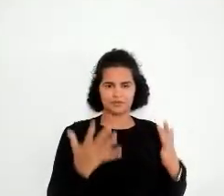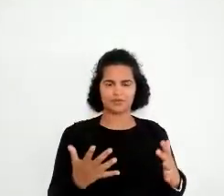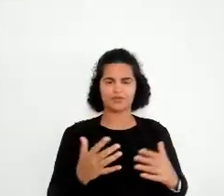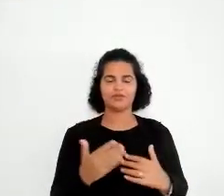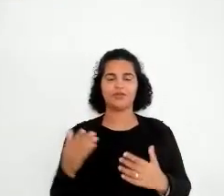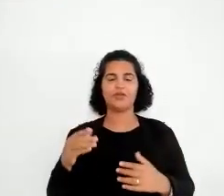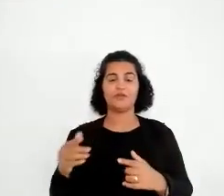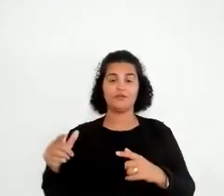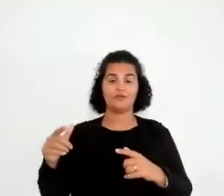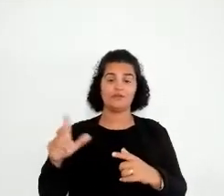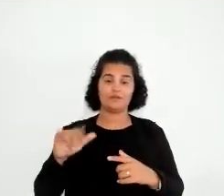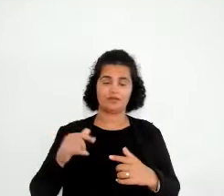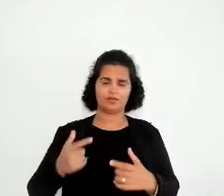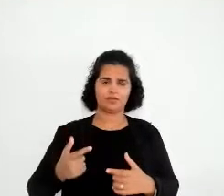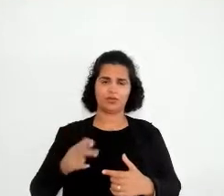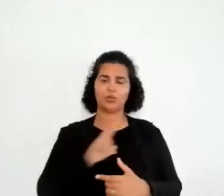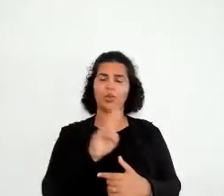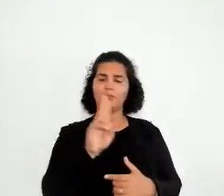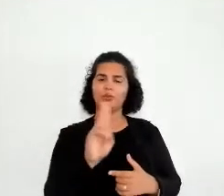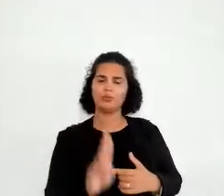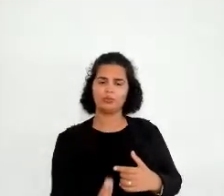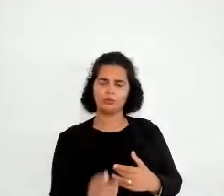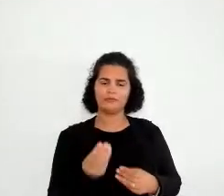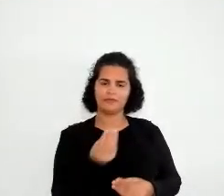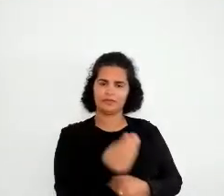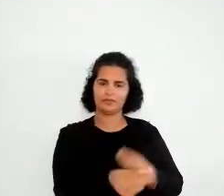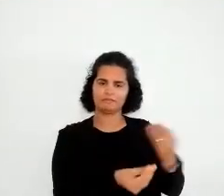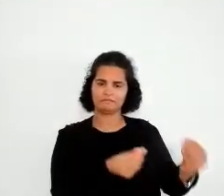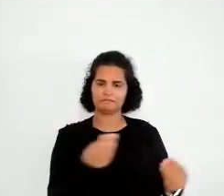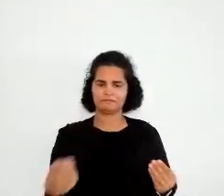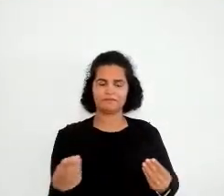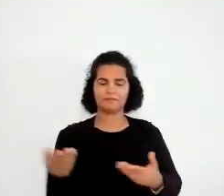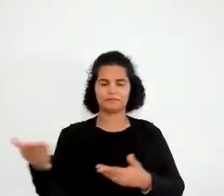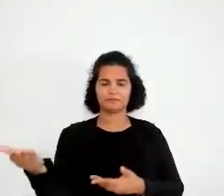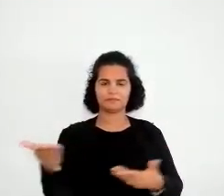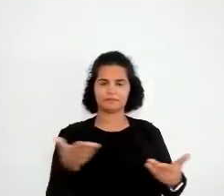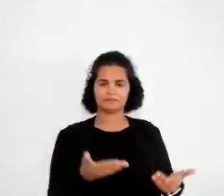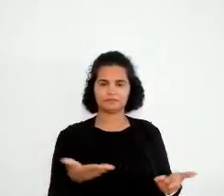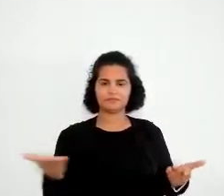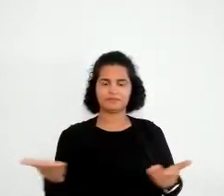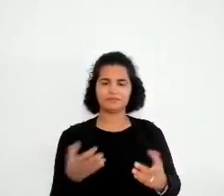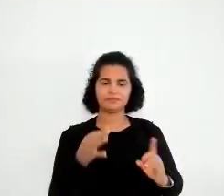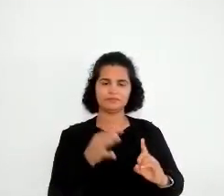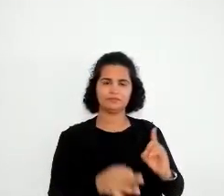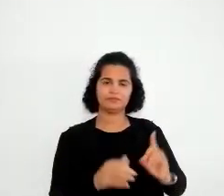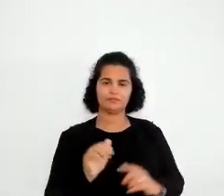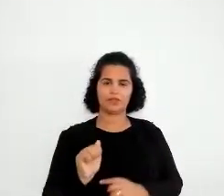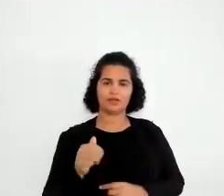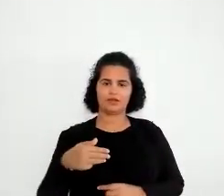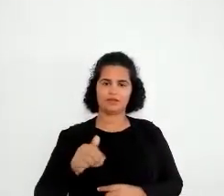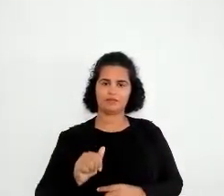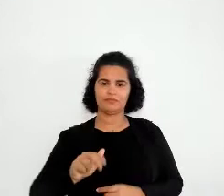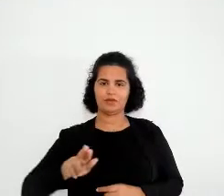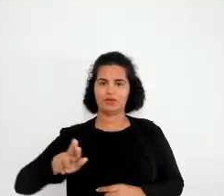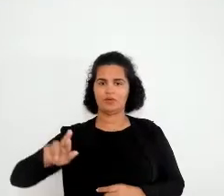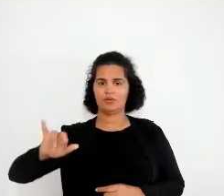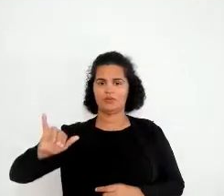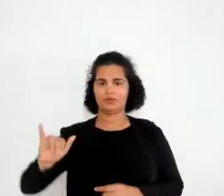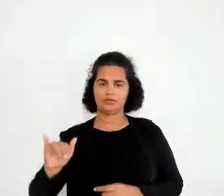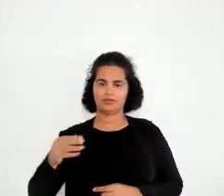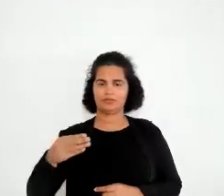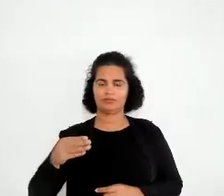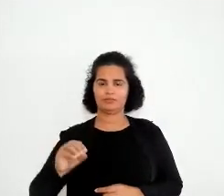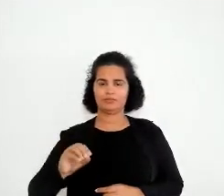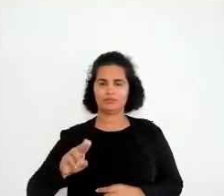feita por ordem alfabética. Convidamos o desembargador Amauri Moura Sobrinho para fazer a entrega